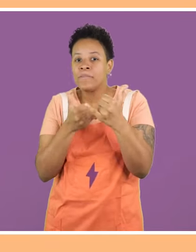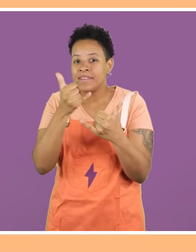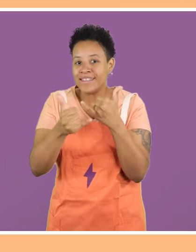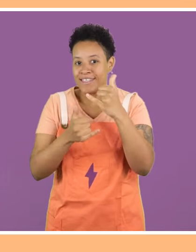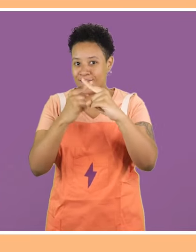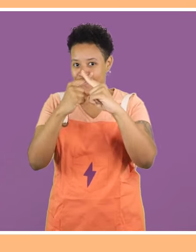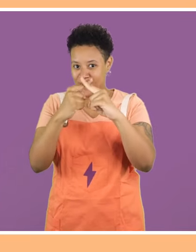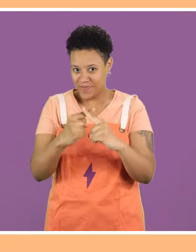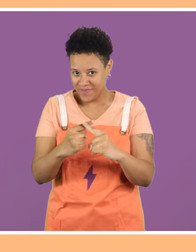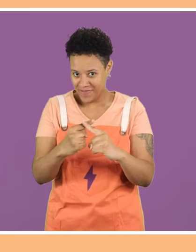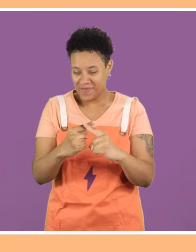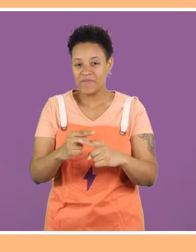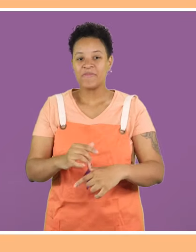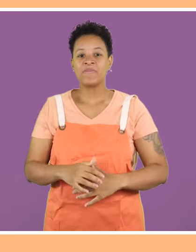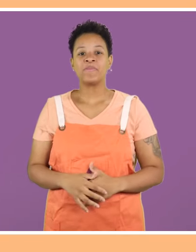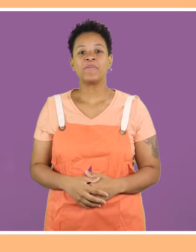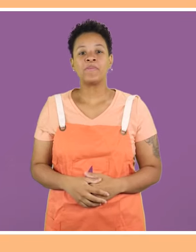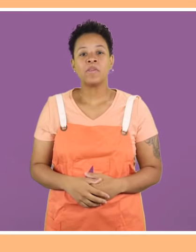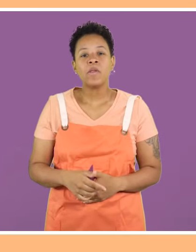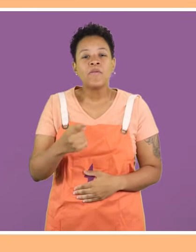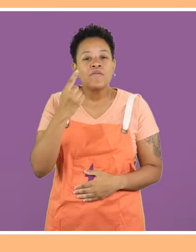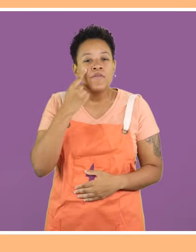elasticidade.